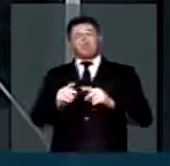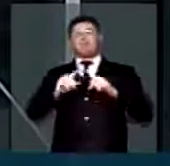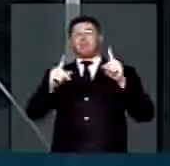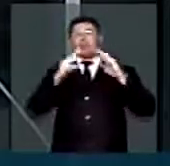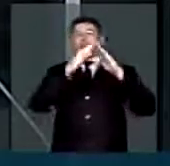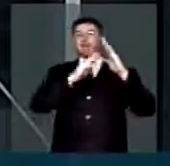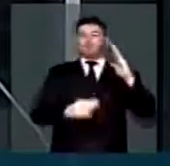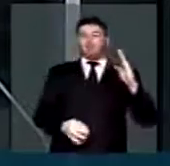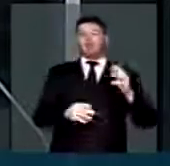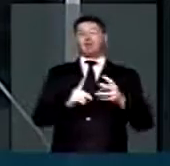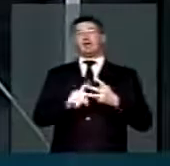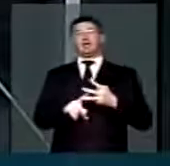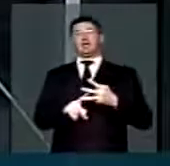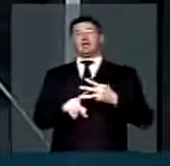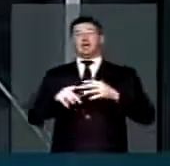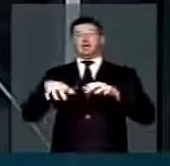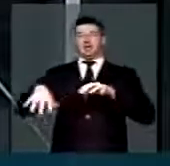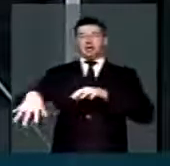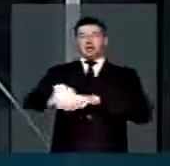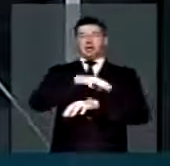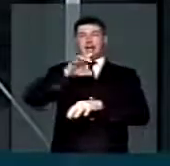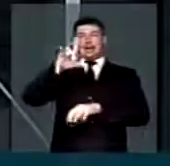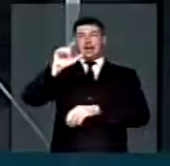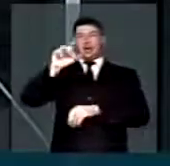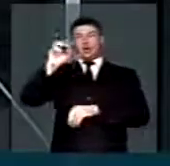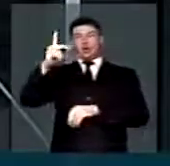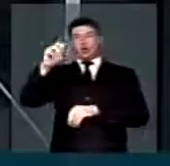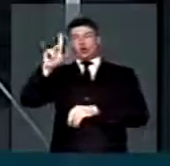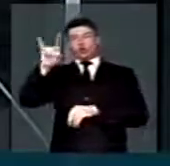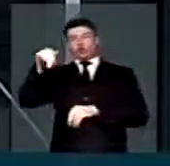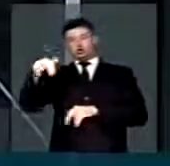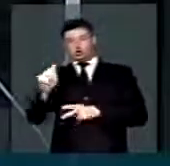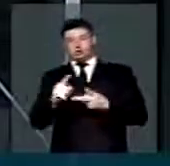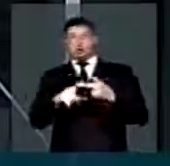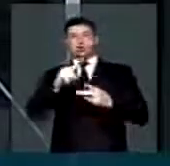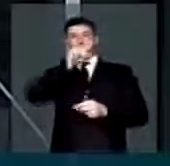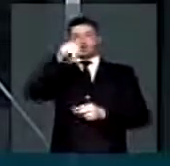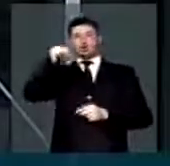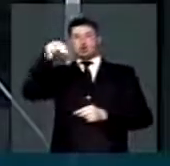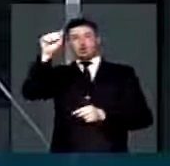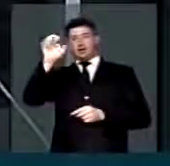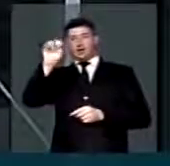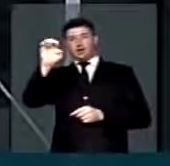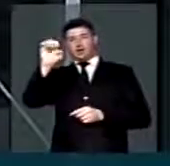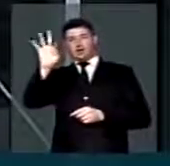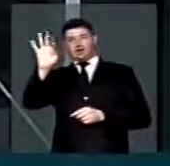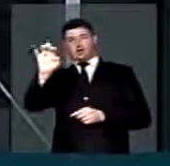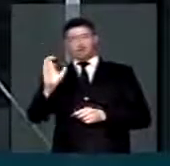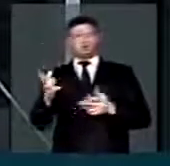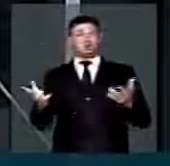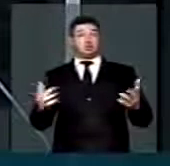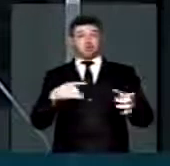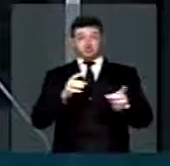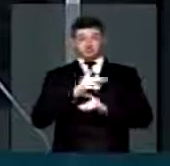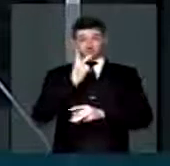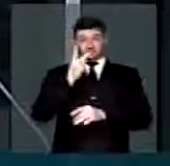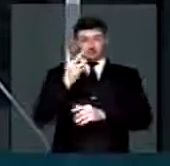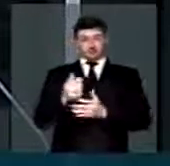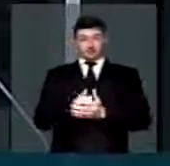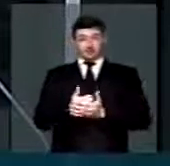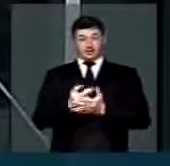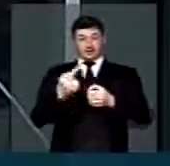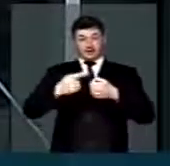favelas, é dos subúrbios da Leopoldina, é da Zona Oeste, e eu concluo dizendo que a cidade